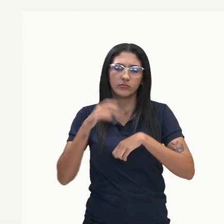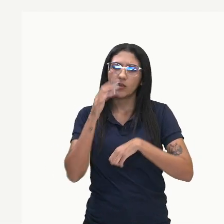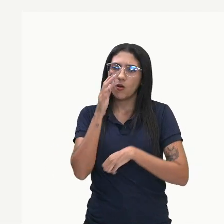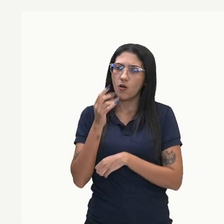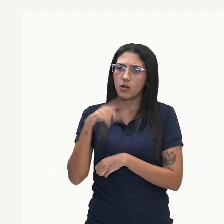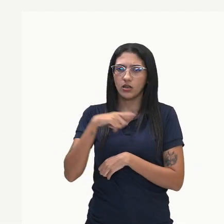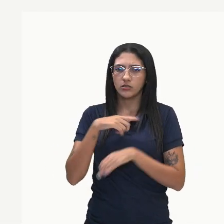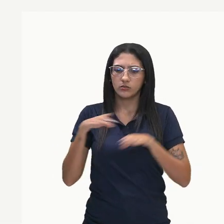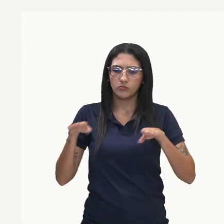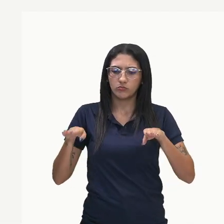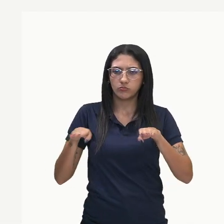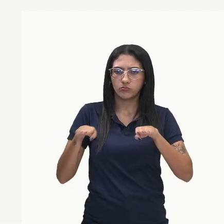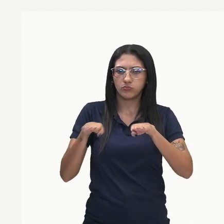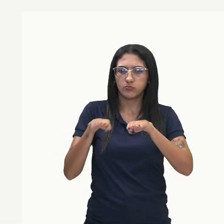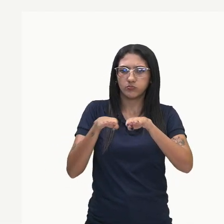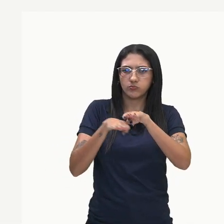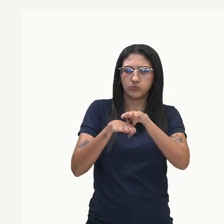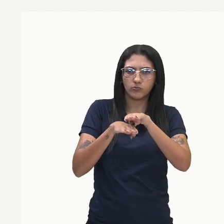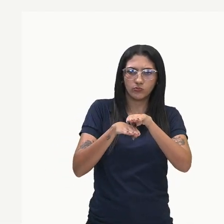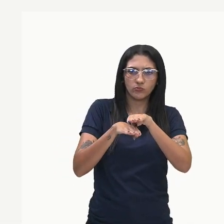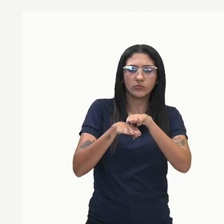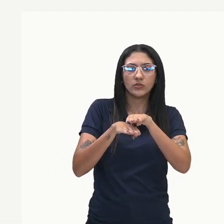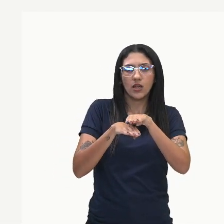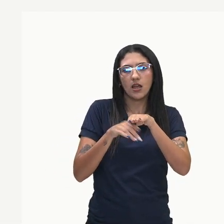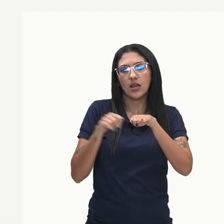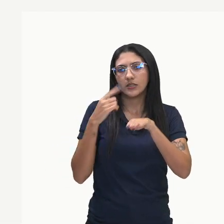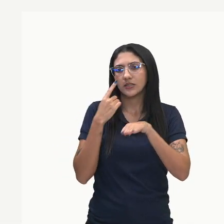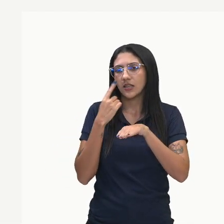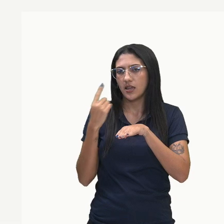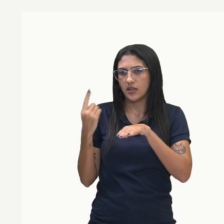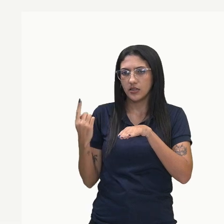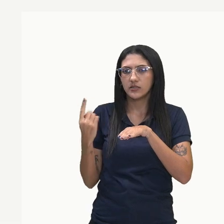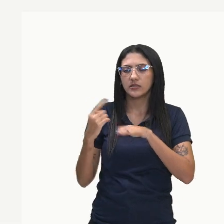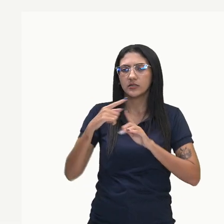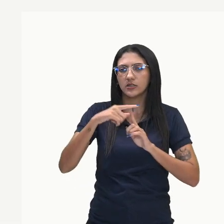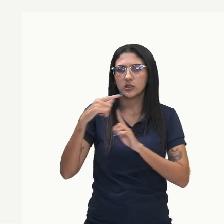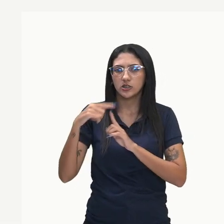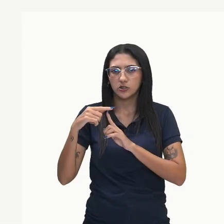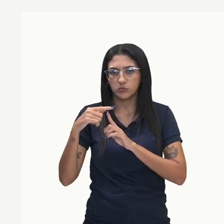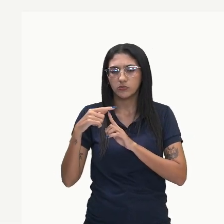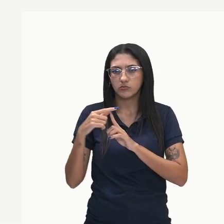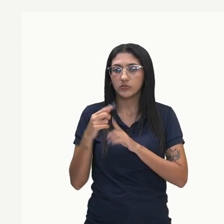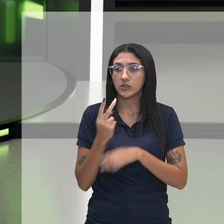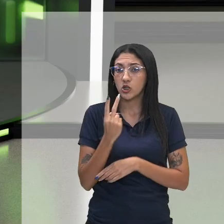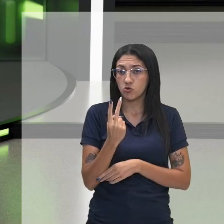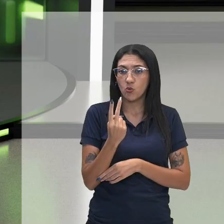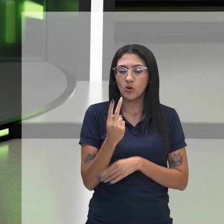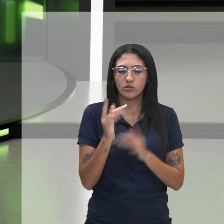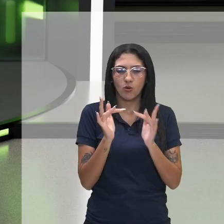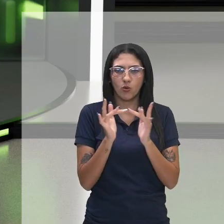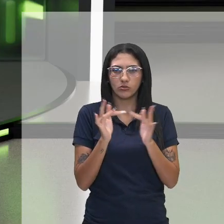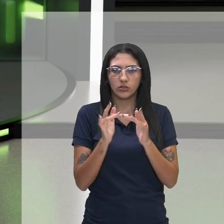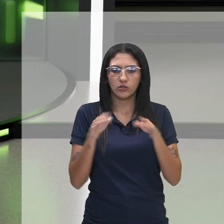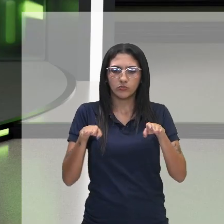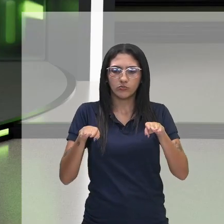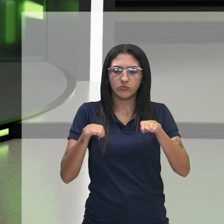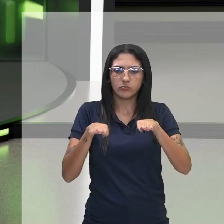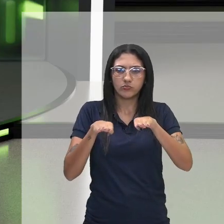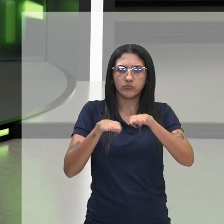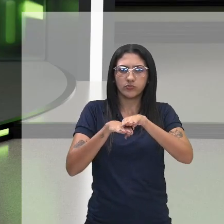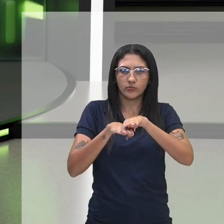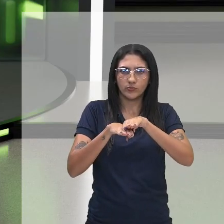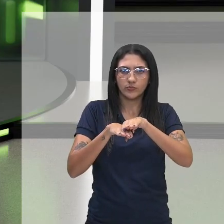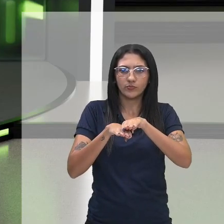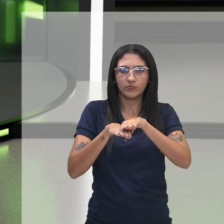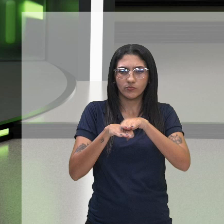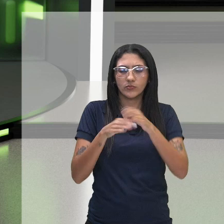que aconteça aí no caso das convergentes, né? Essas duas placas, quando elas se encontram, pode ser